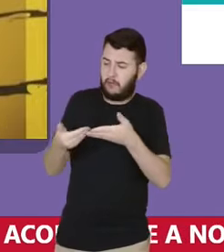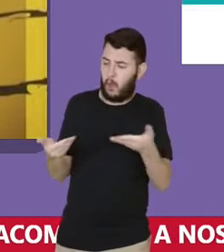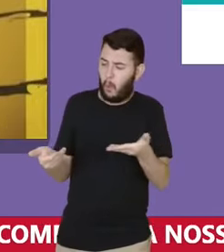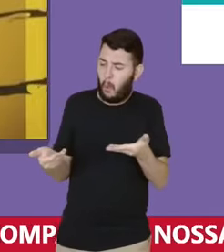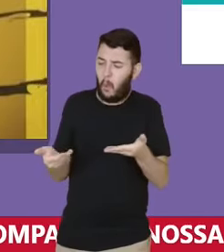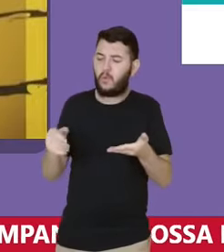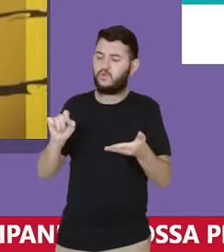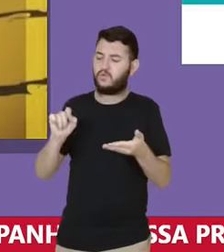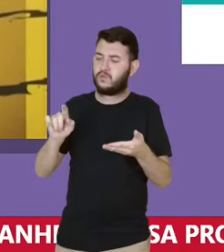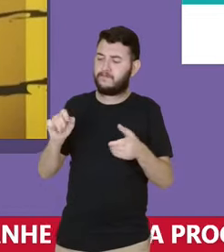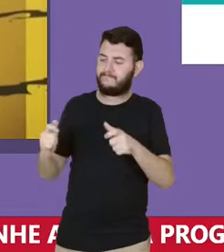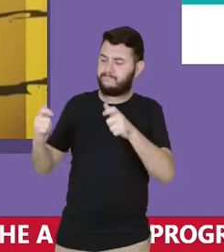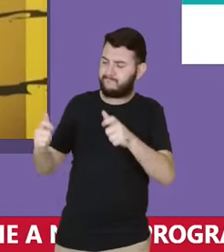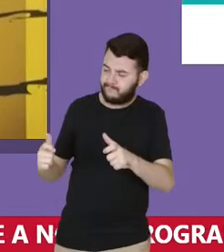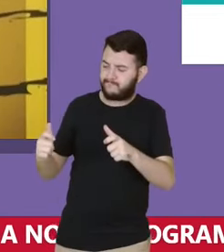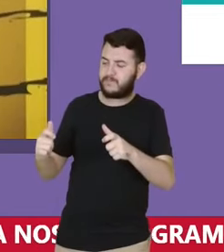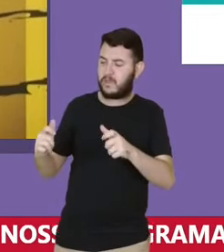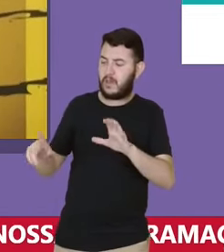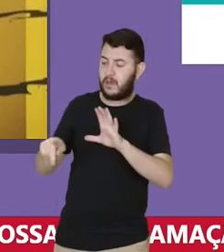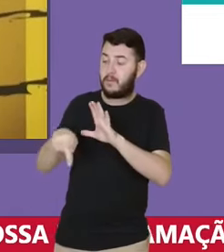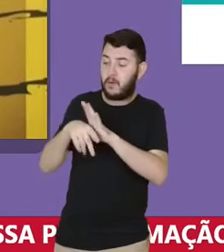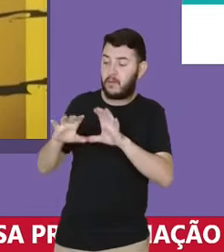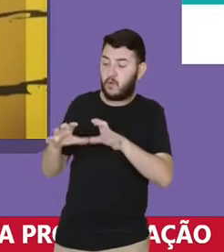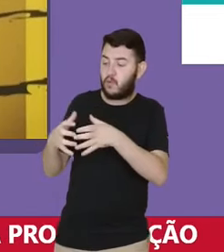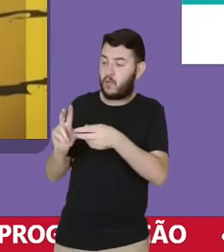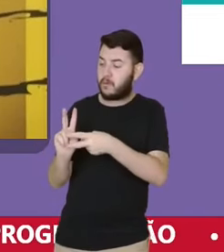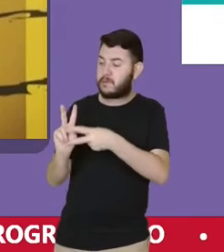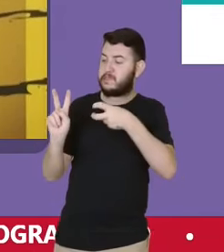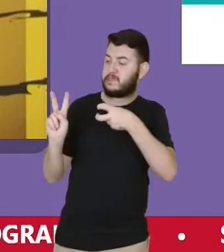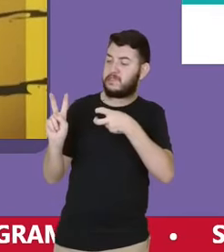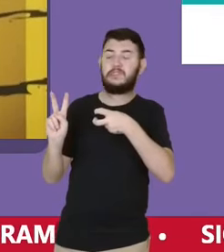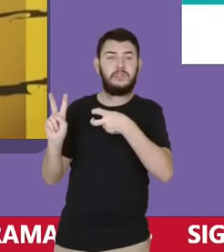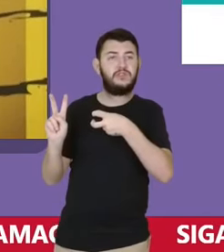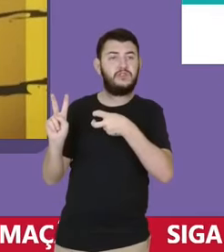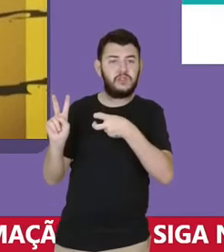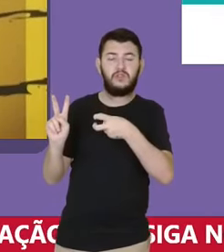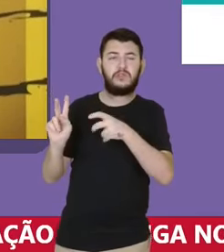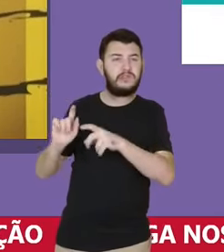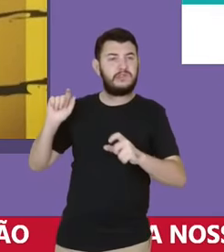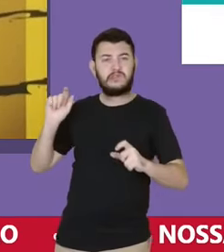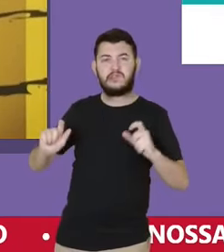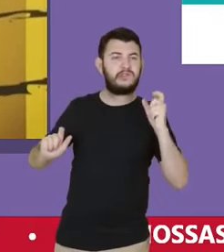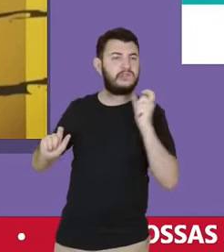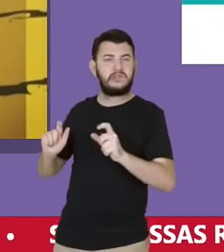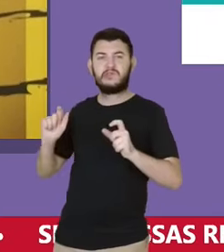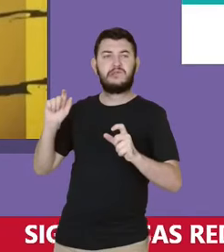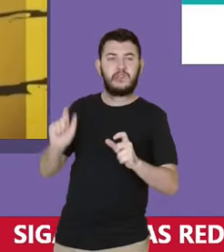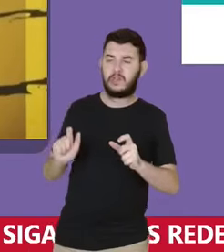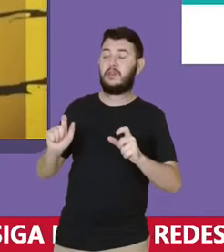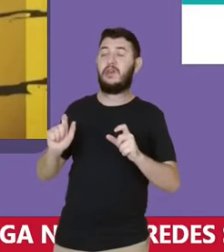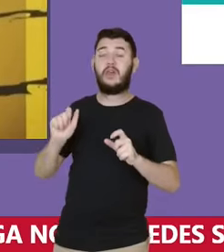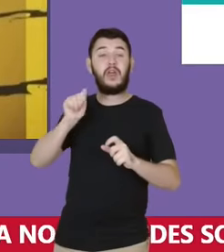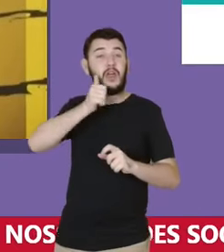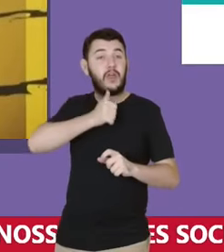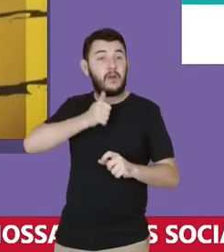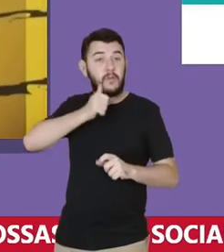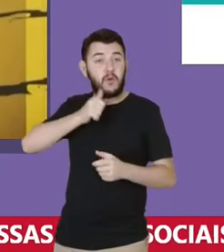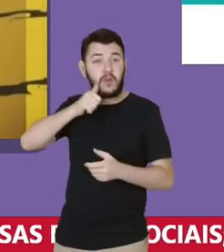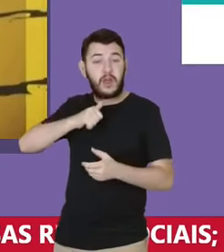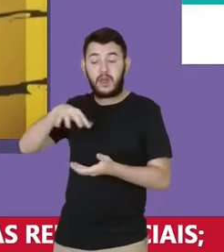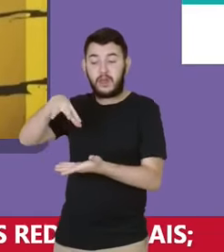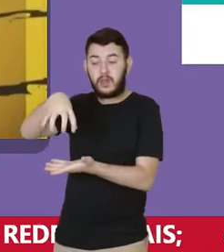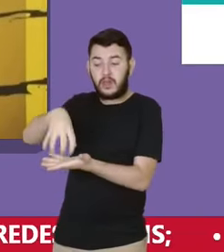demarcação das terras indígenas. No caso das mulheres quilombolas também, a questão da